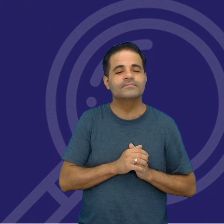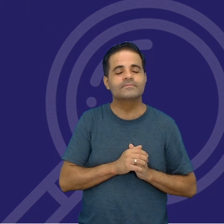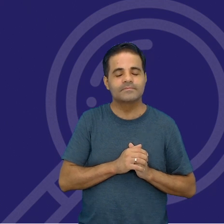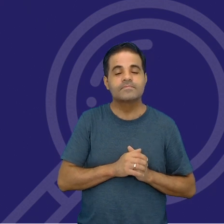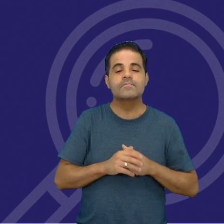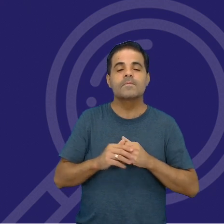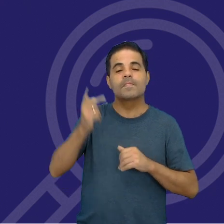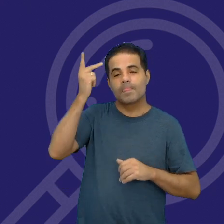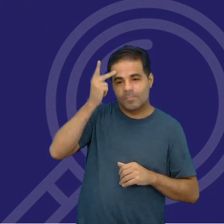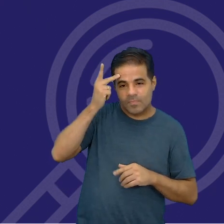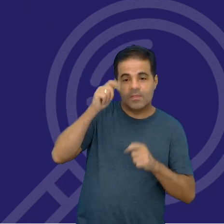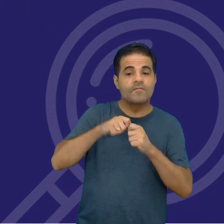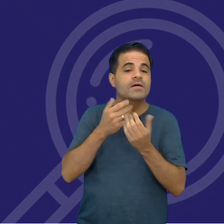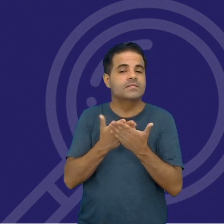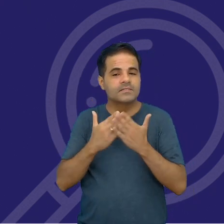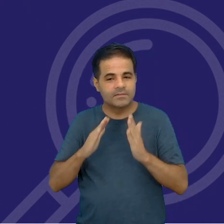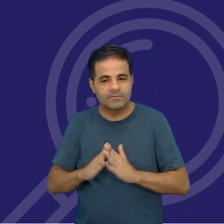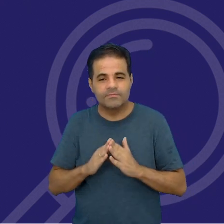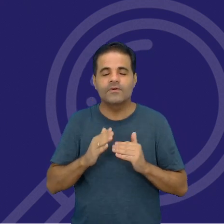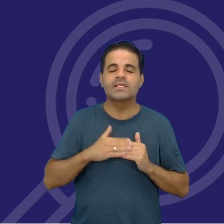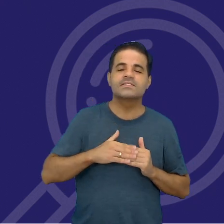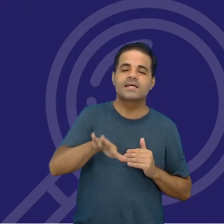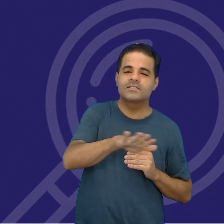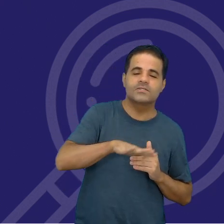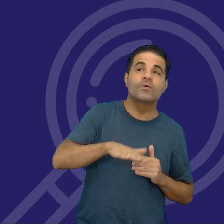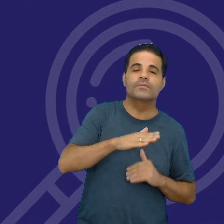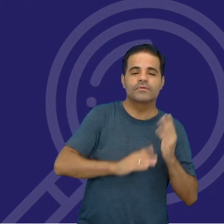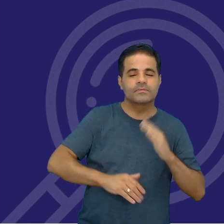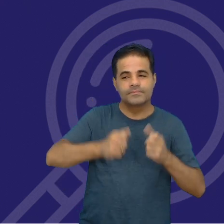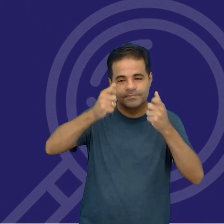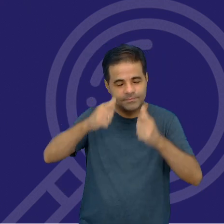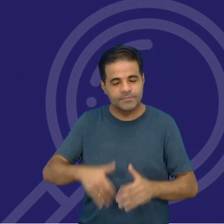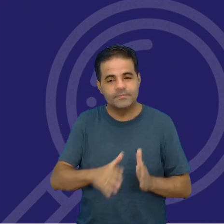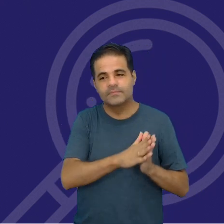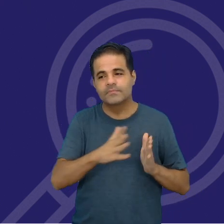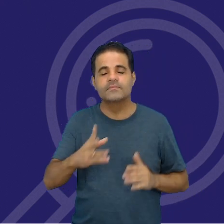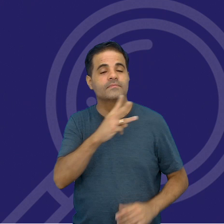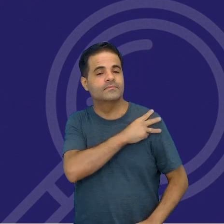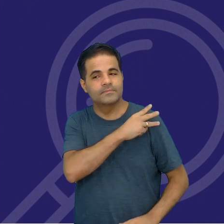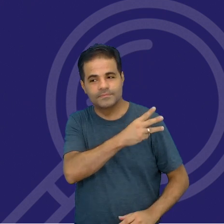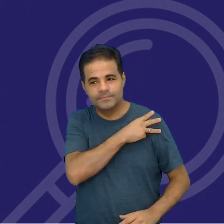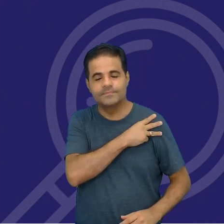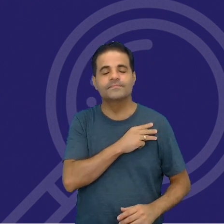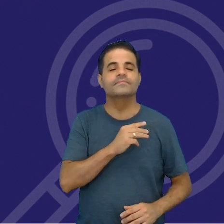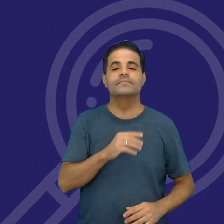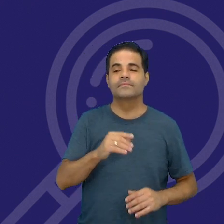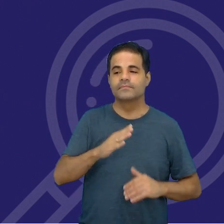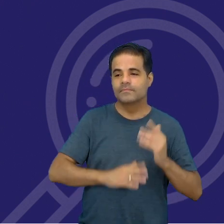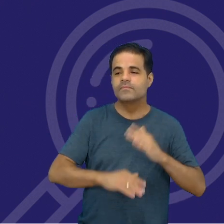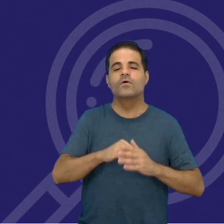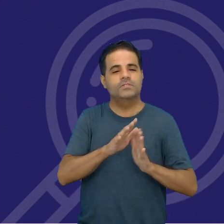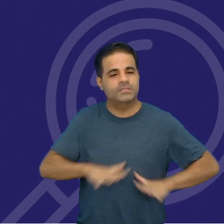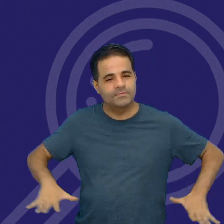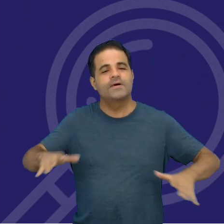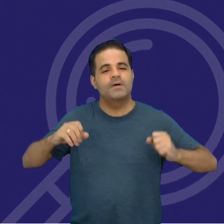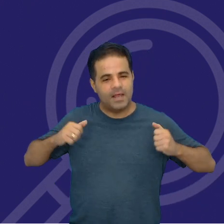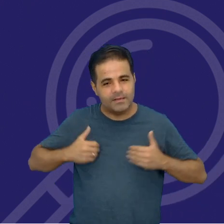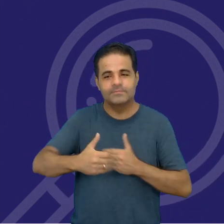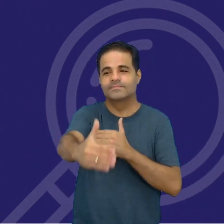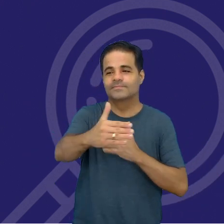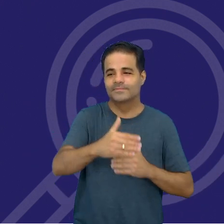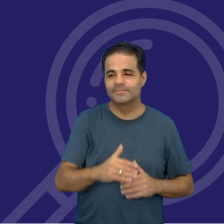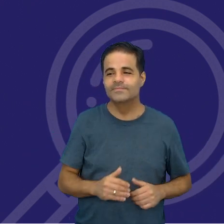é do São Paulo Faz Escola, 2022, Caderno do Aluno, Física, terceira série, volume 1, página 37. Desculpem